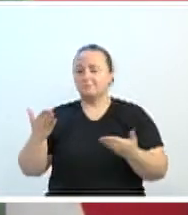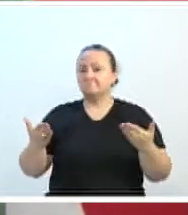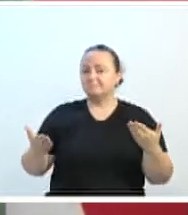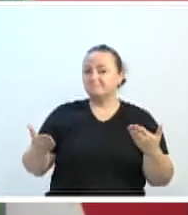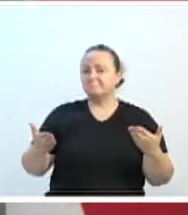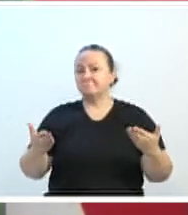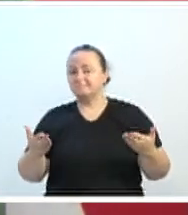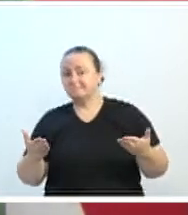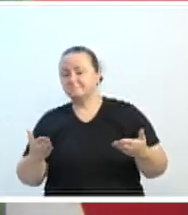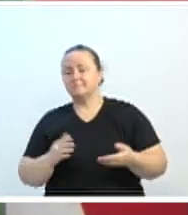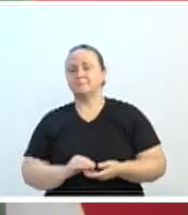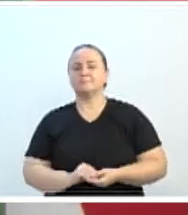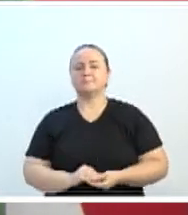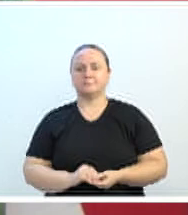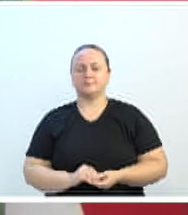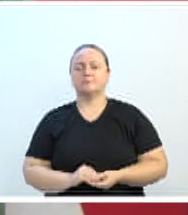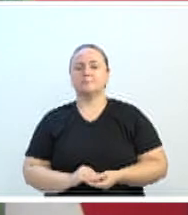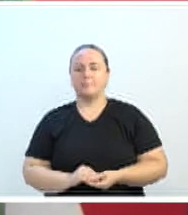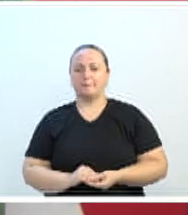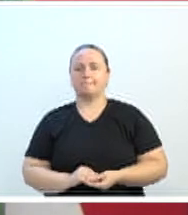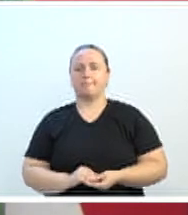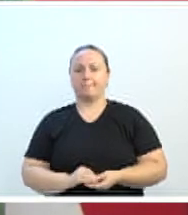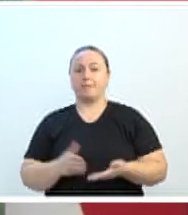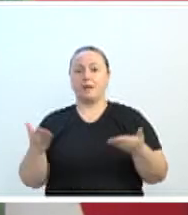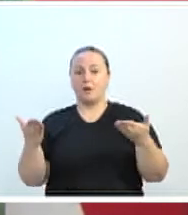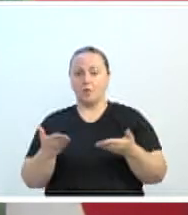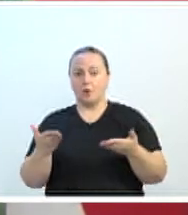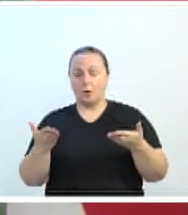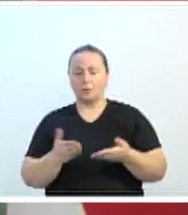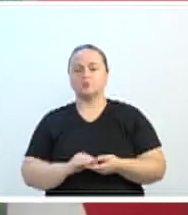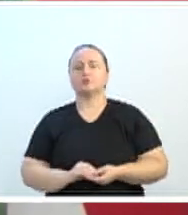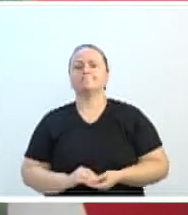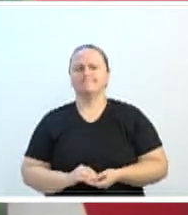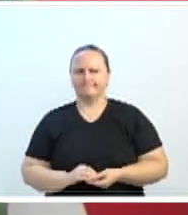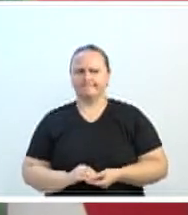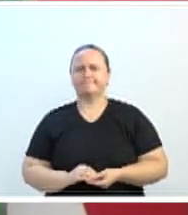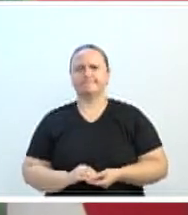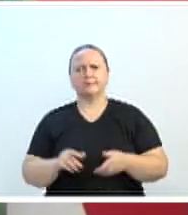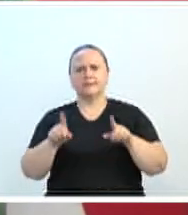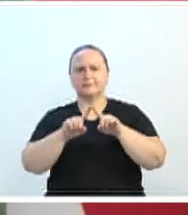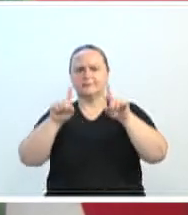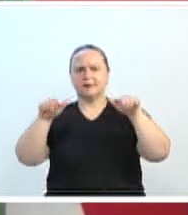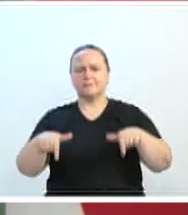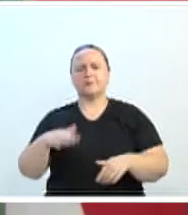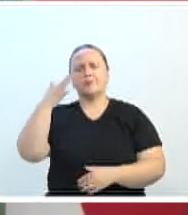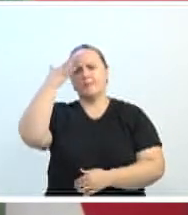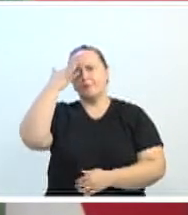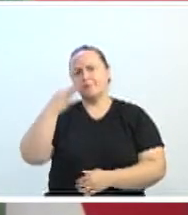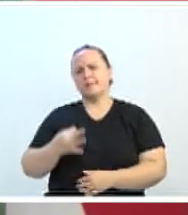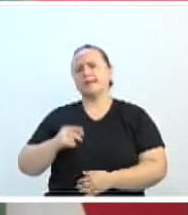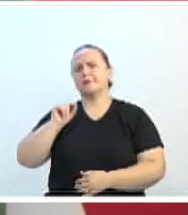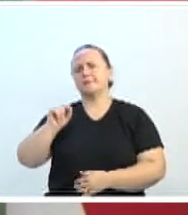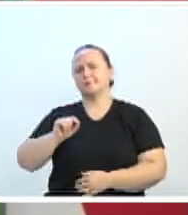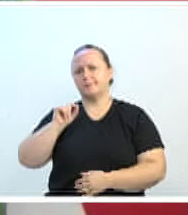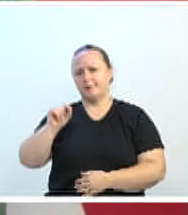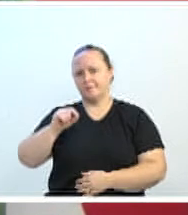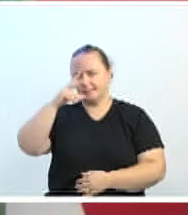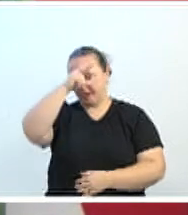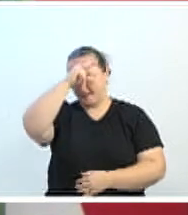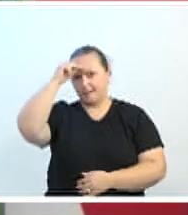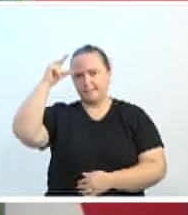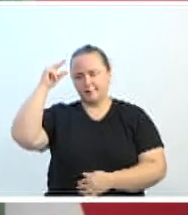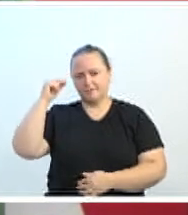distorcidas. Hoje o servidor tem o entendimento que o problema do SBLU é a dívida da prefeitura. Não é. Se a prefeitura liquidasse o